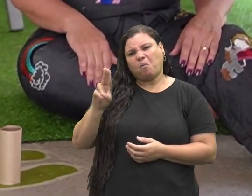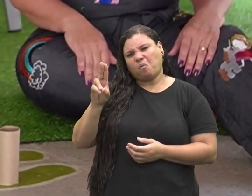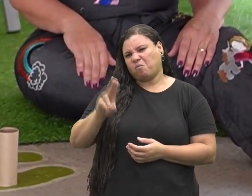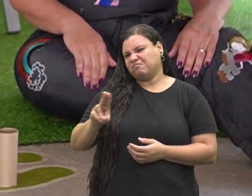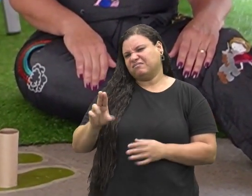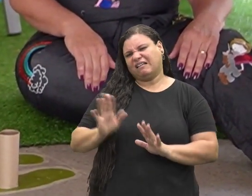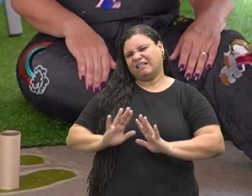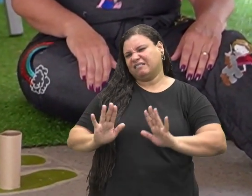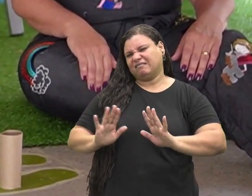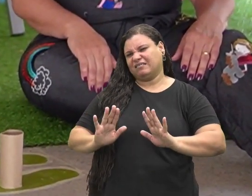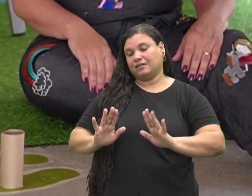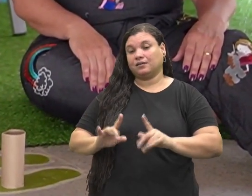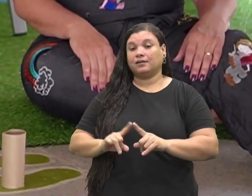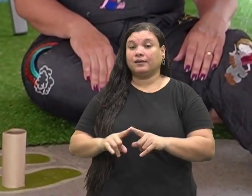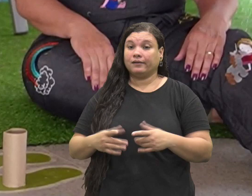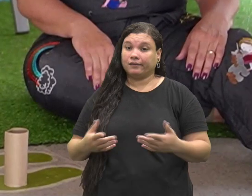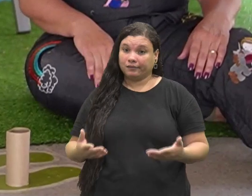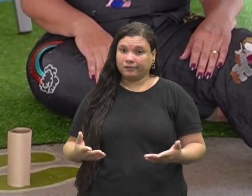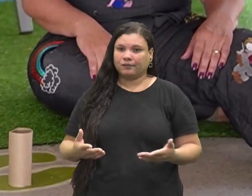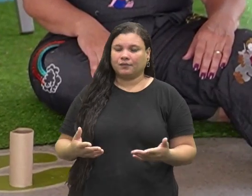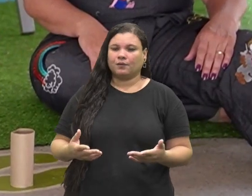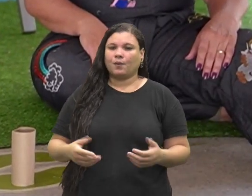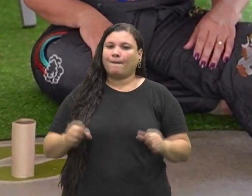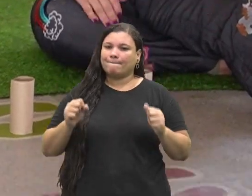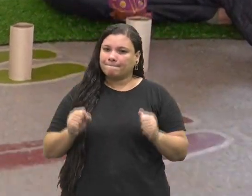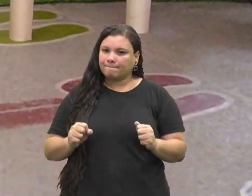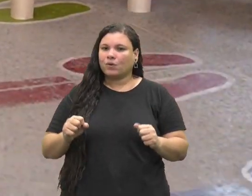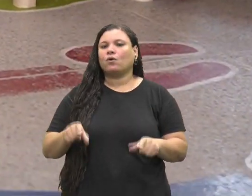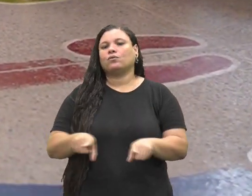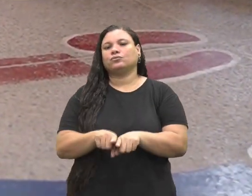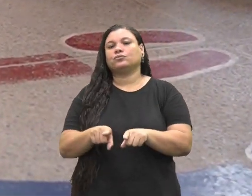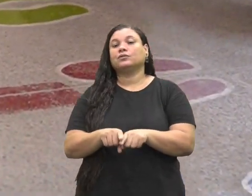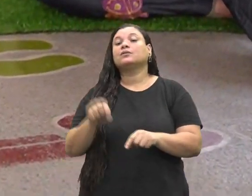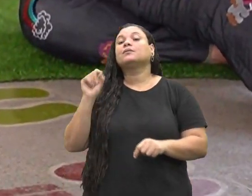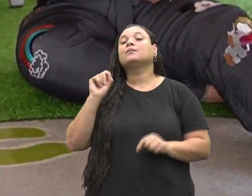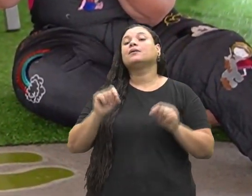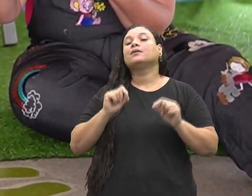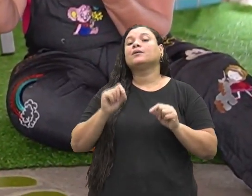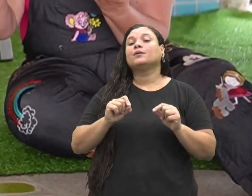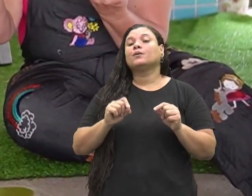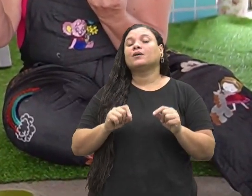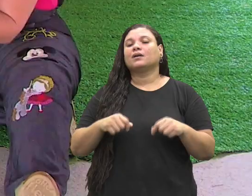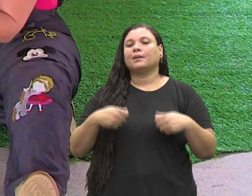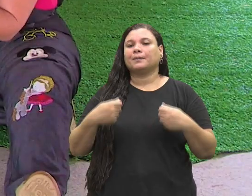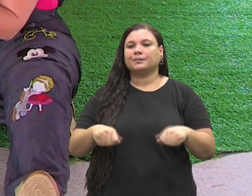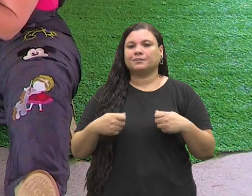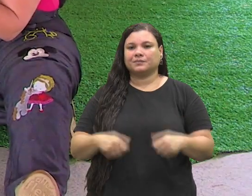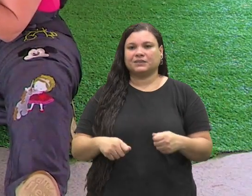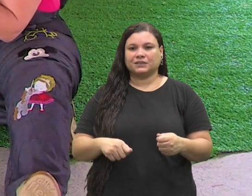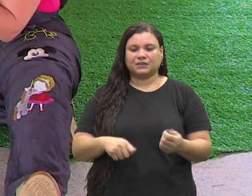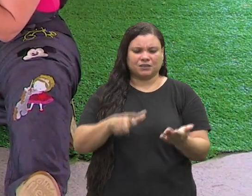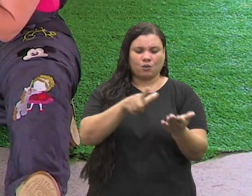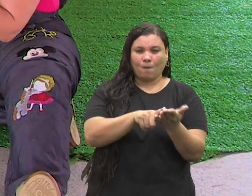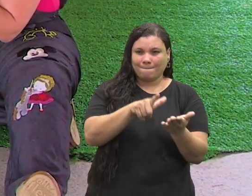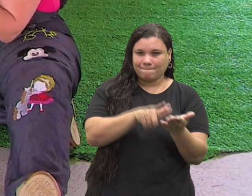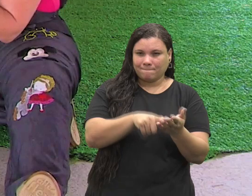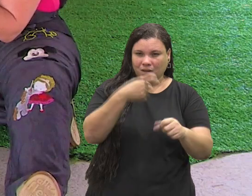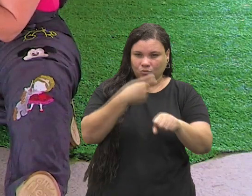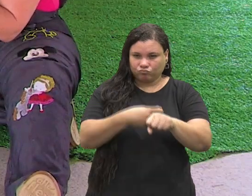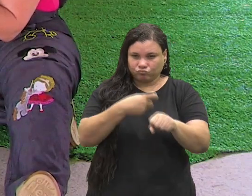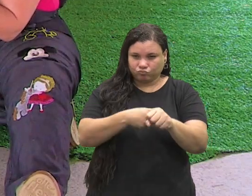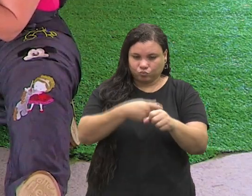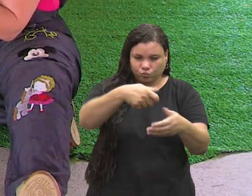duro, tá bom? Entendi. Tampinhas. E rolo de papel higiênico. Pra que seria esse